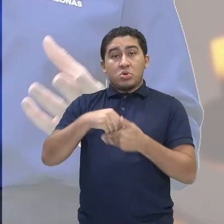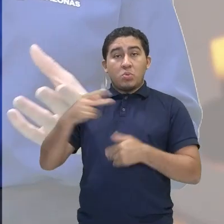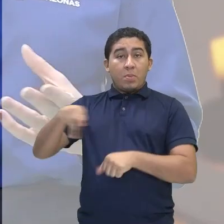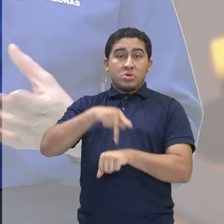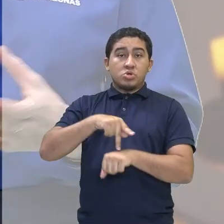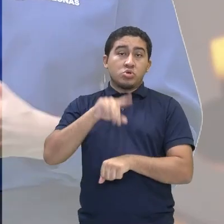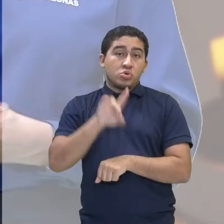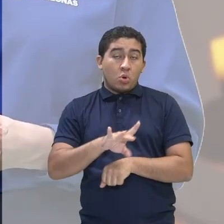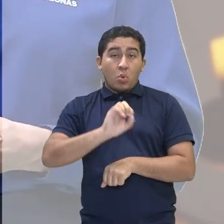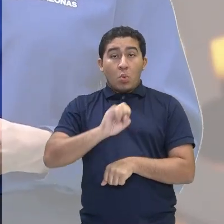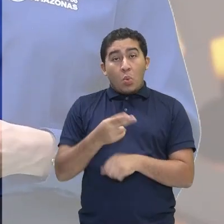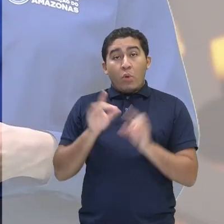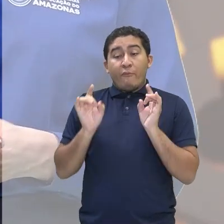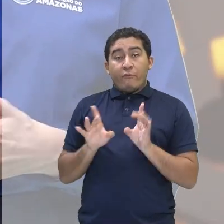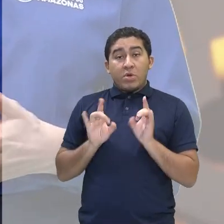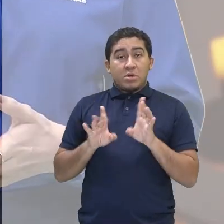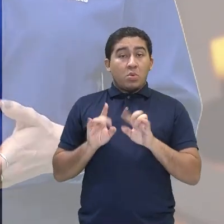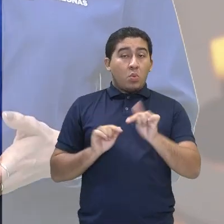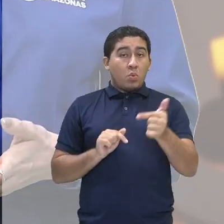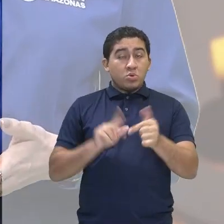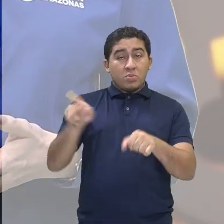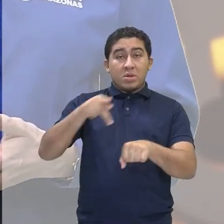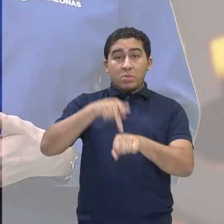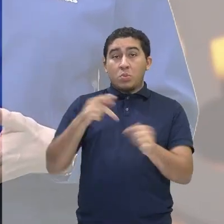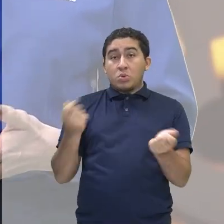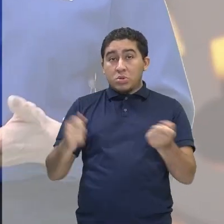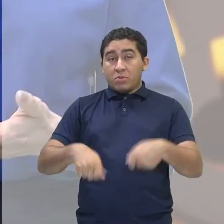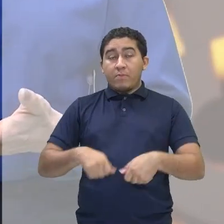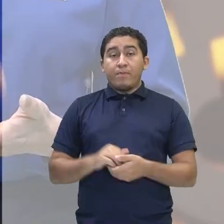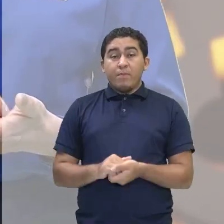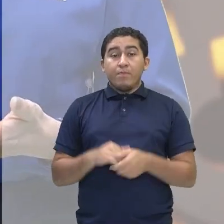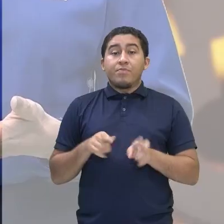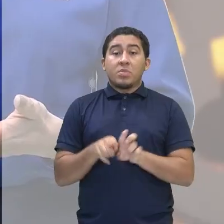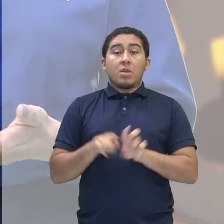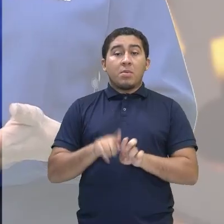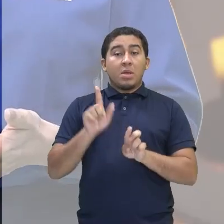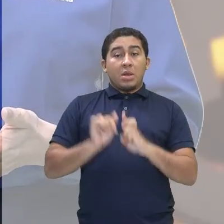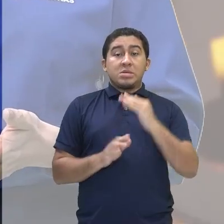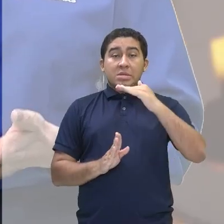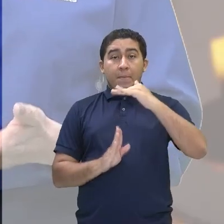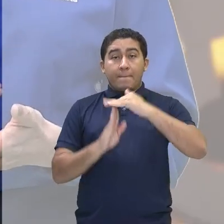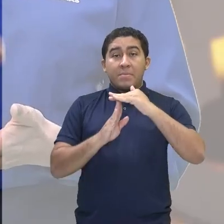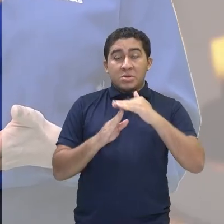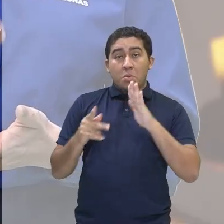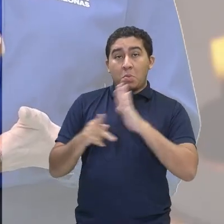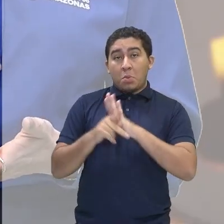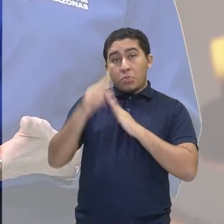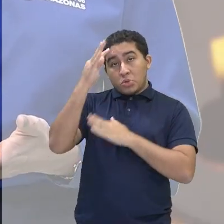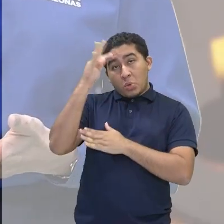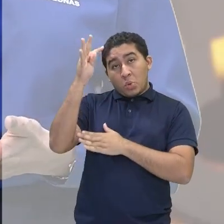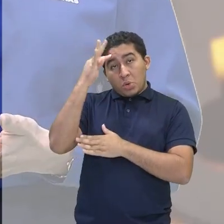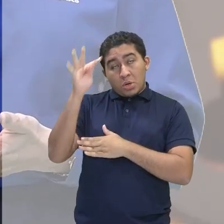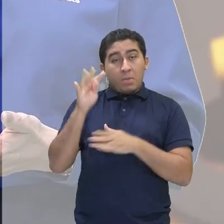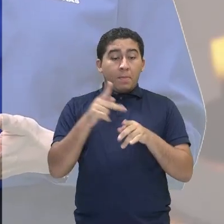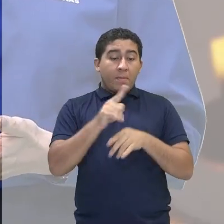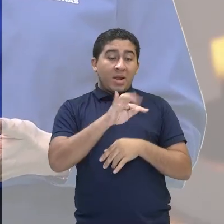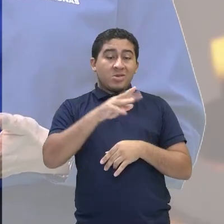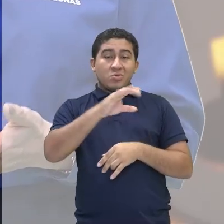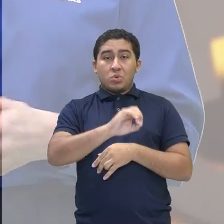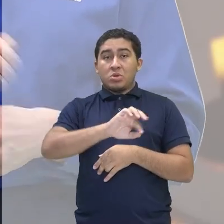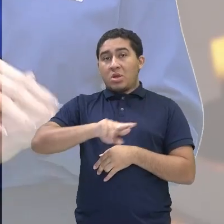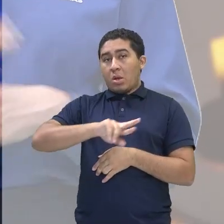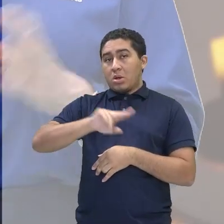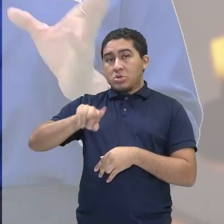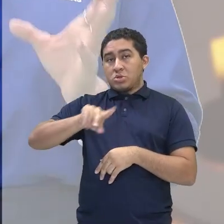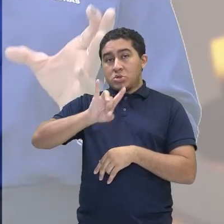a comercialização com outros países. E esses limites práticos e teóricos, eles não acontecem apenas no